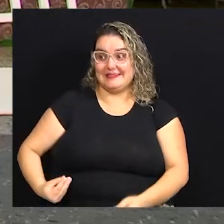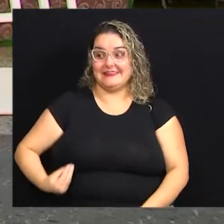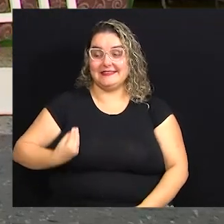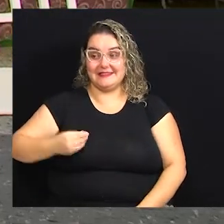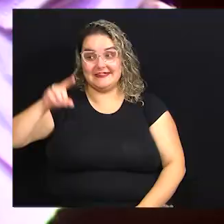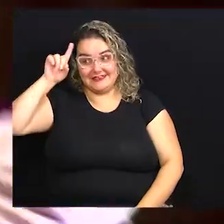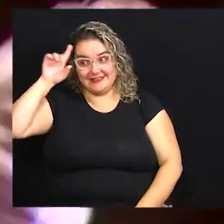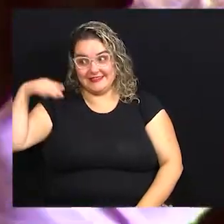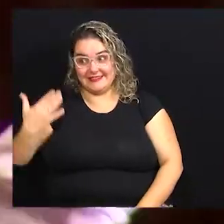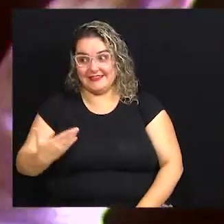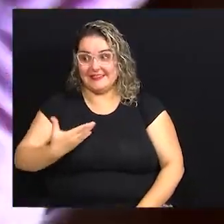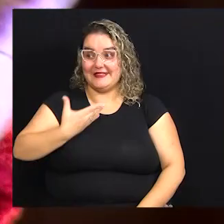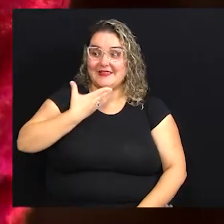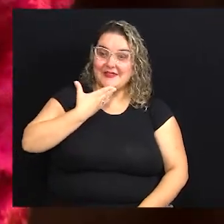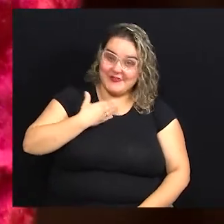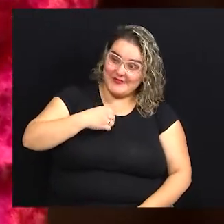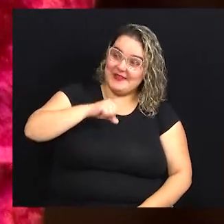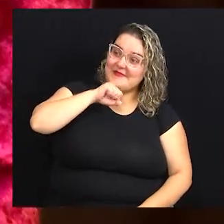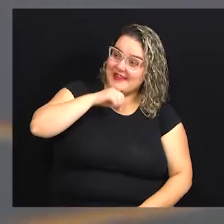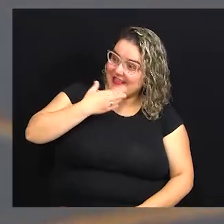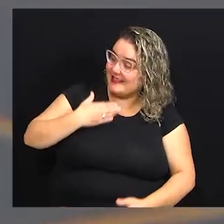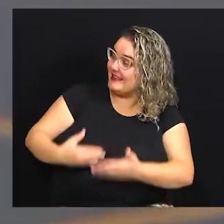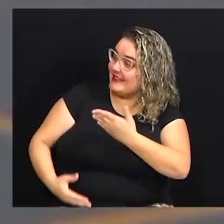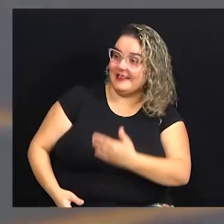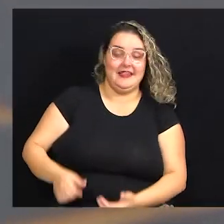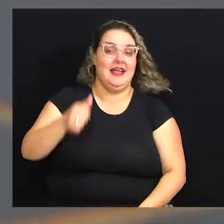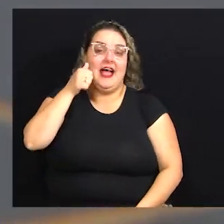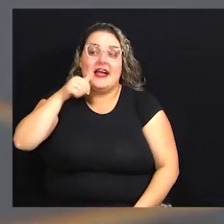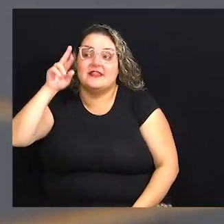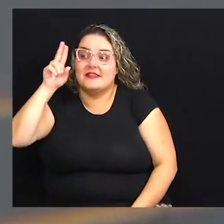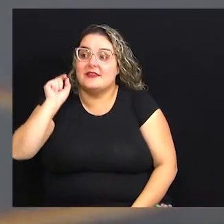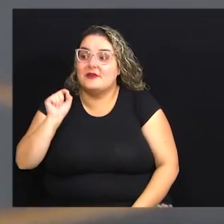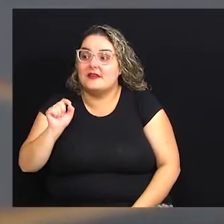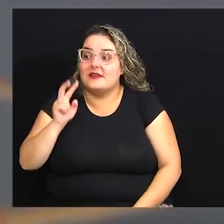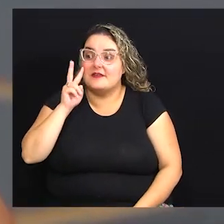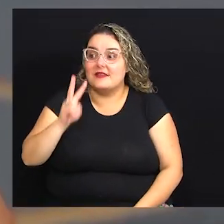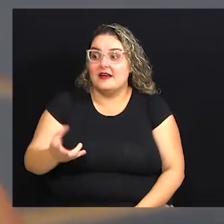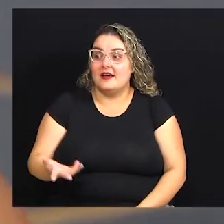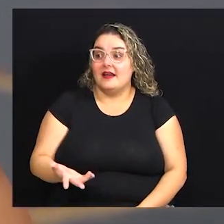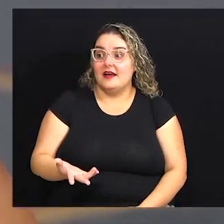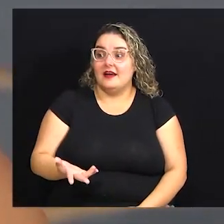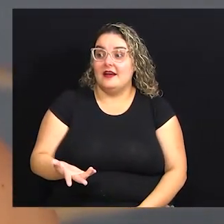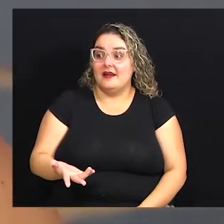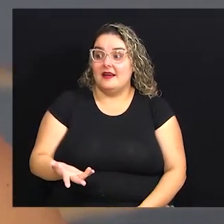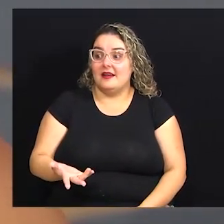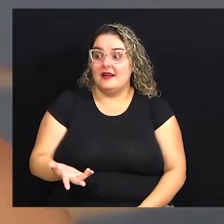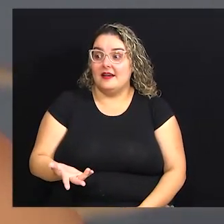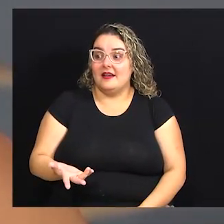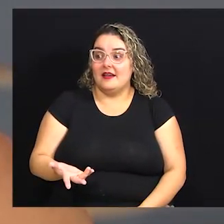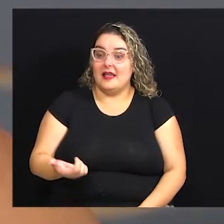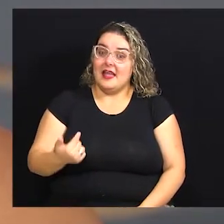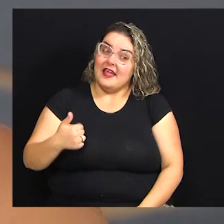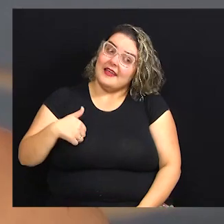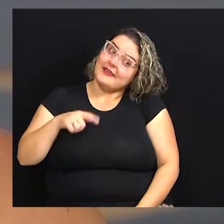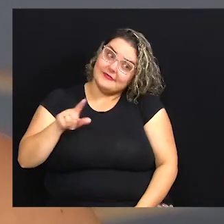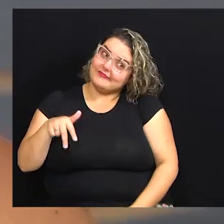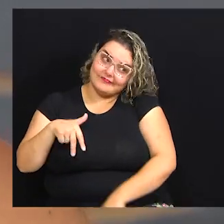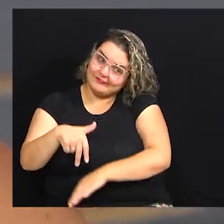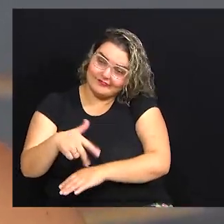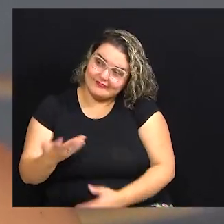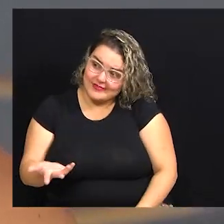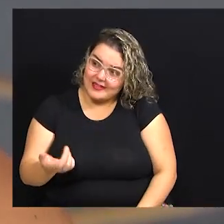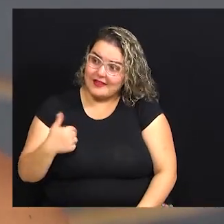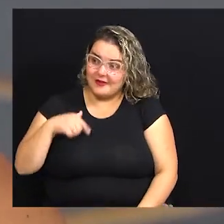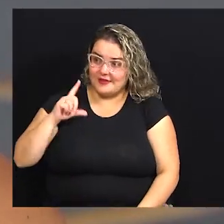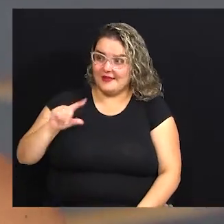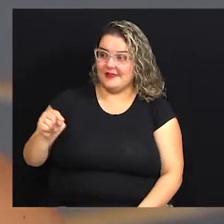presença diária do Papai Noel. A senhora veio ver aqui? Aliás, eu não ia vir, né?